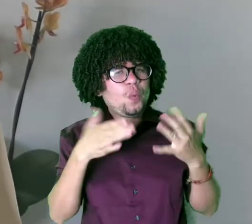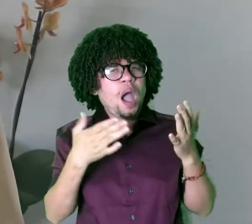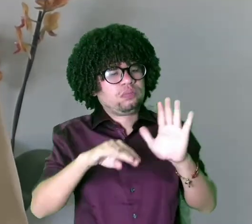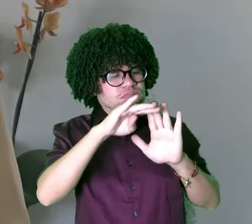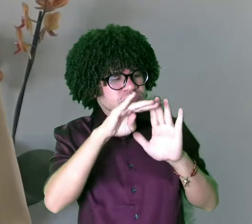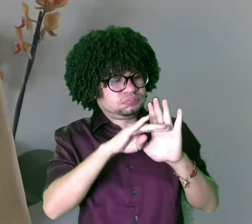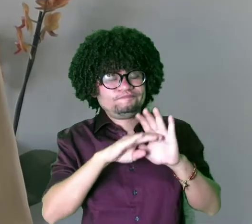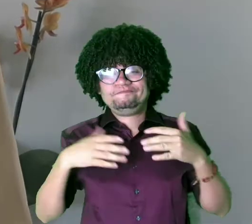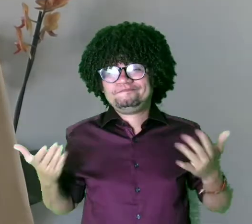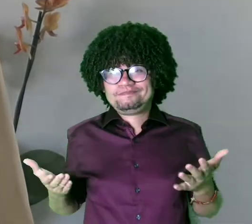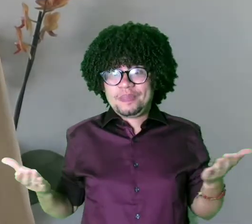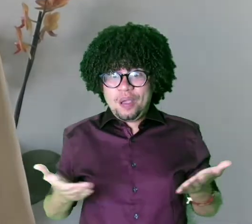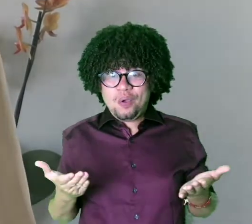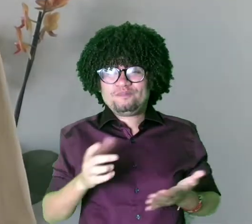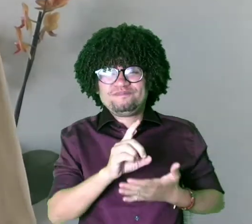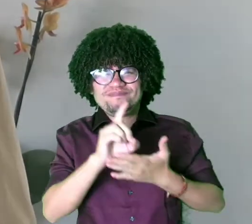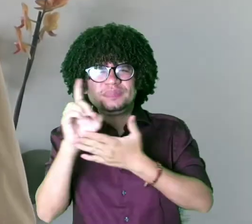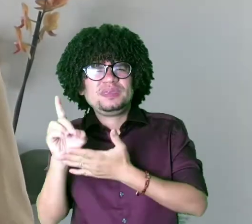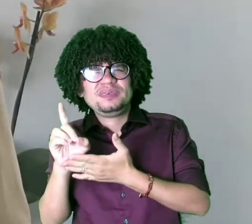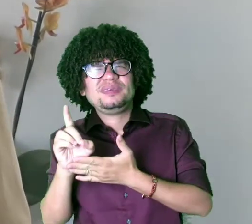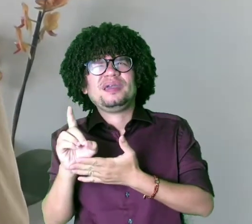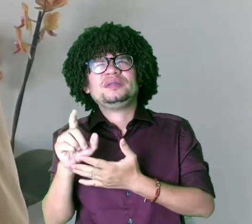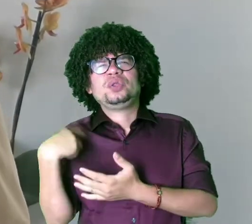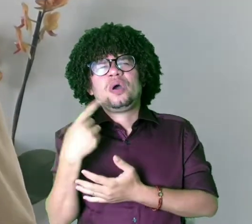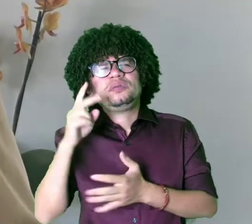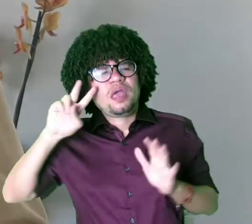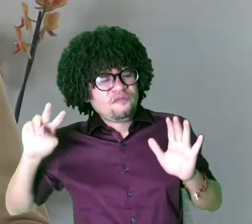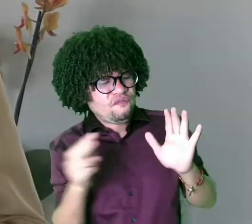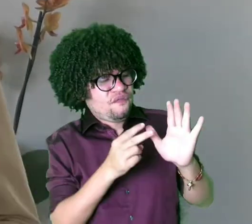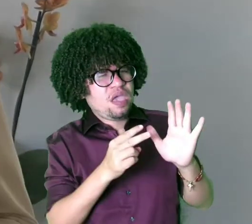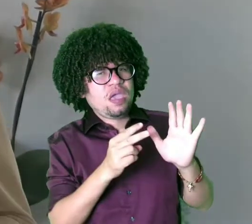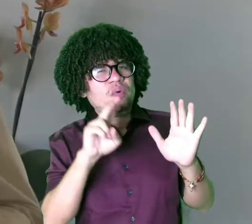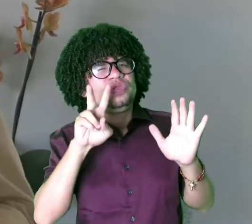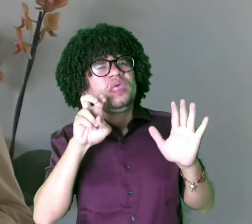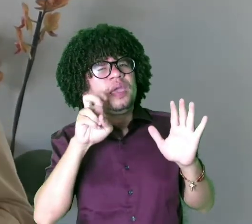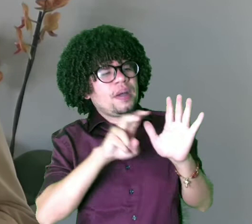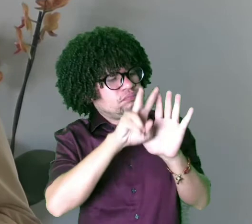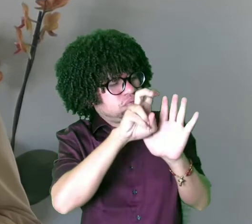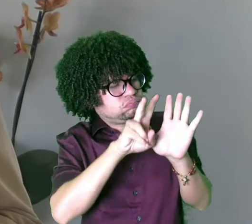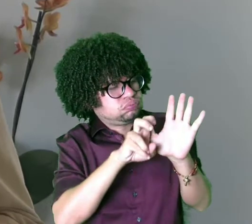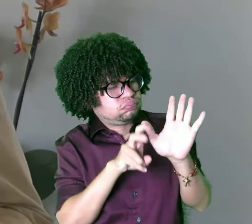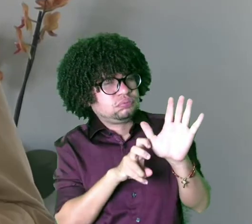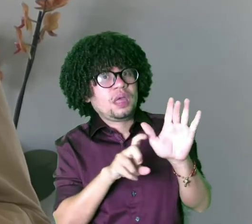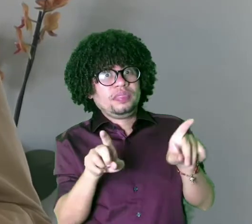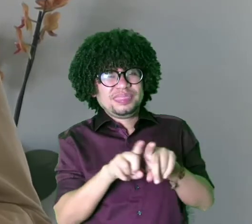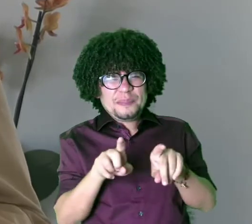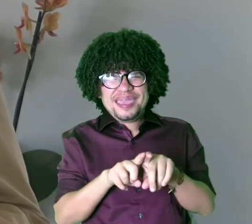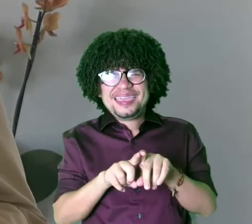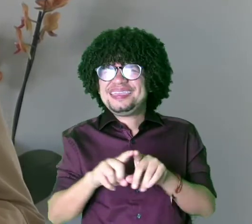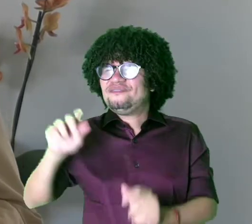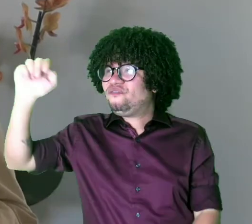implicações. Vamos neste dia, olhando para todos esses temas, inclusive o da